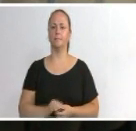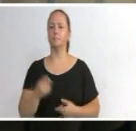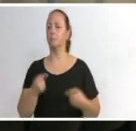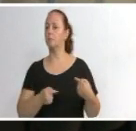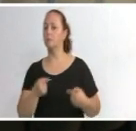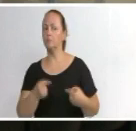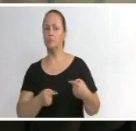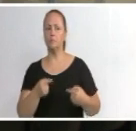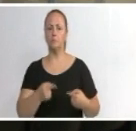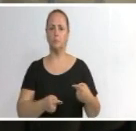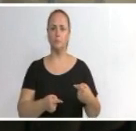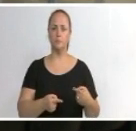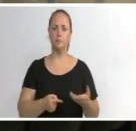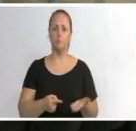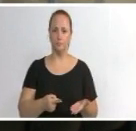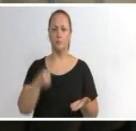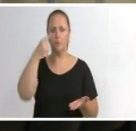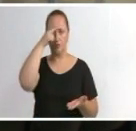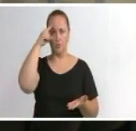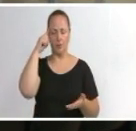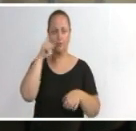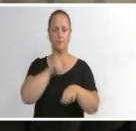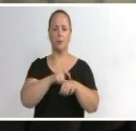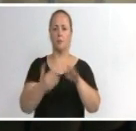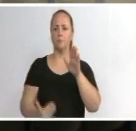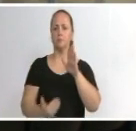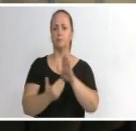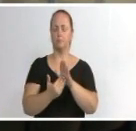Em discussão, vereador Jefferson Forres, que dispõe do tempo...